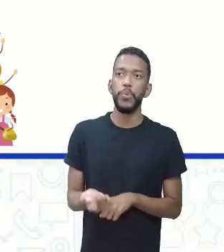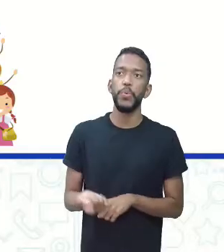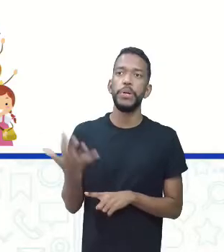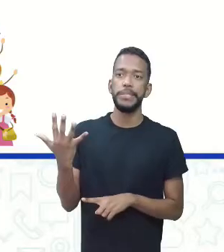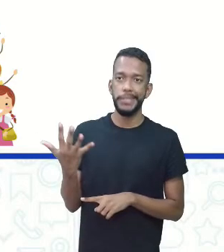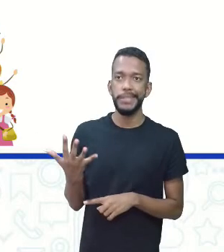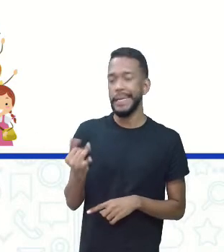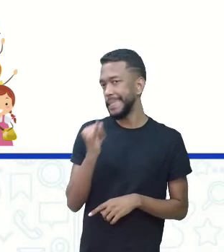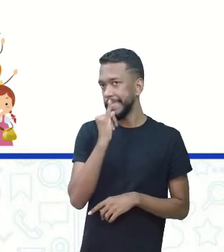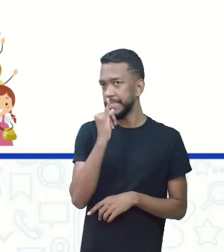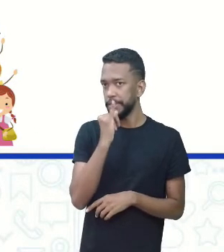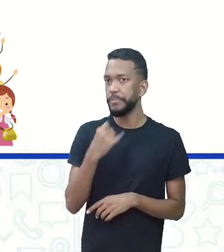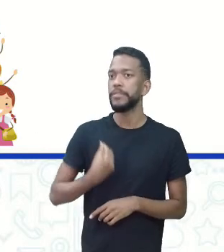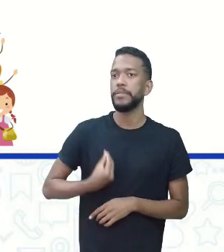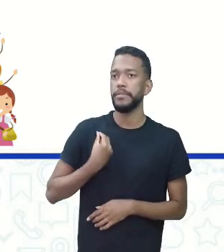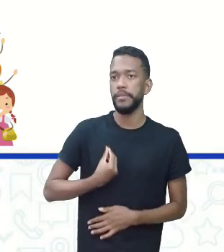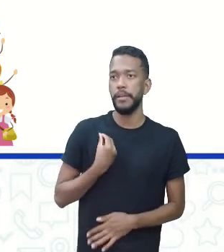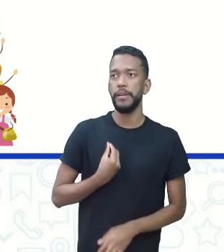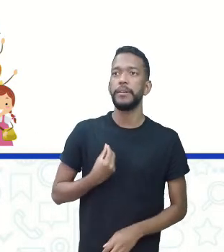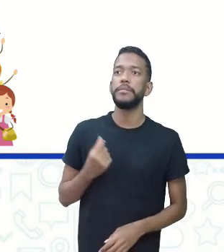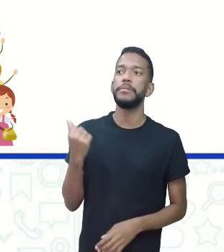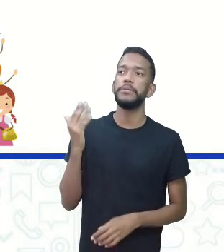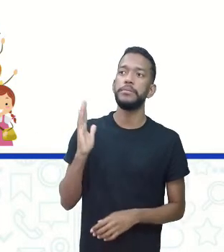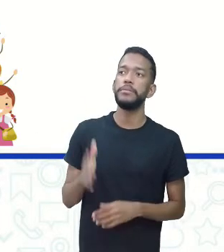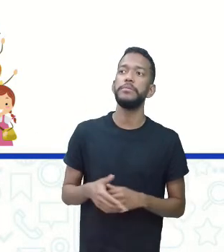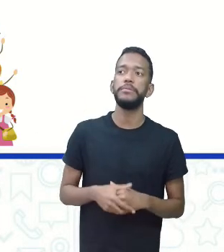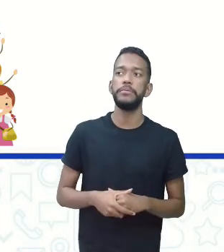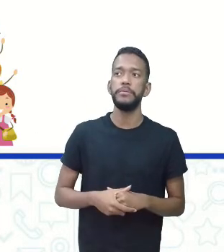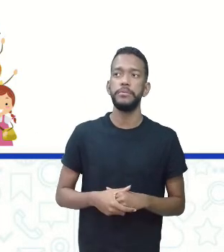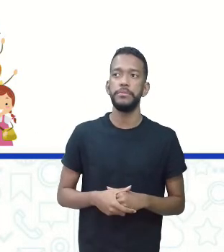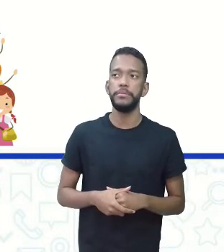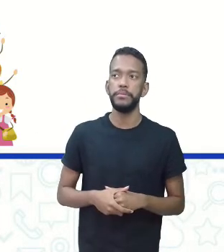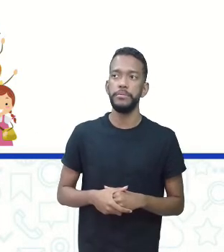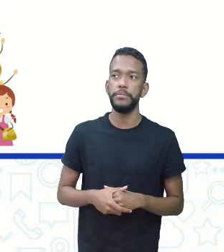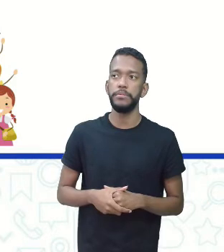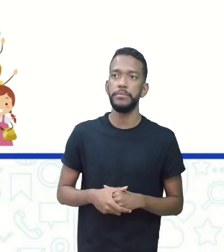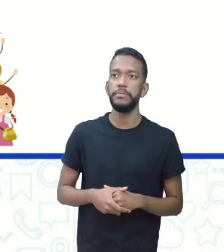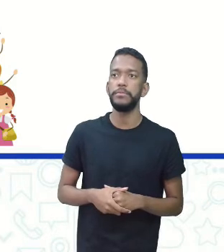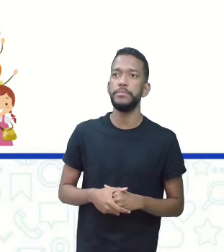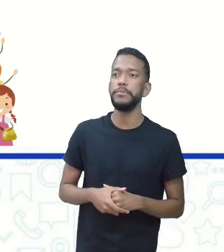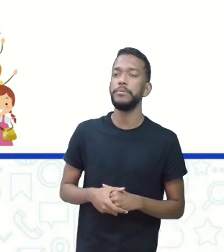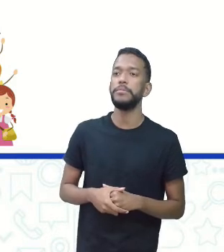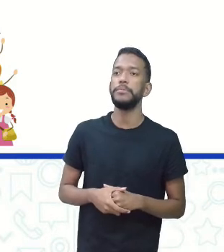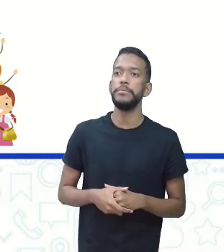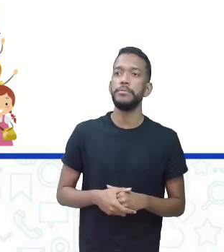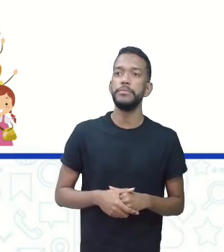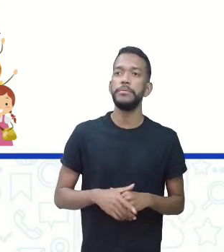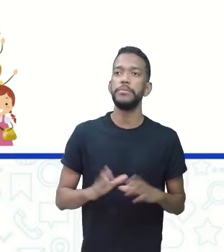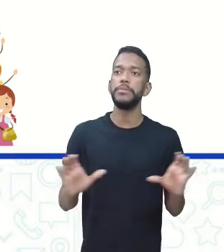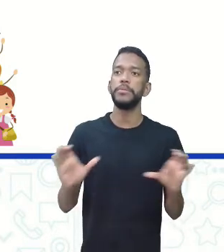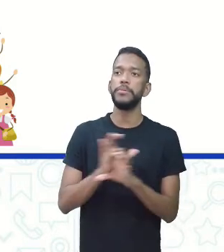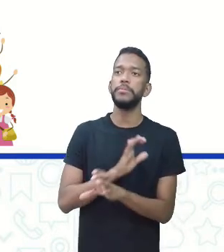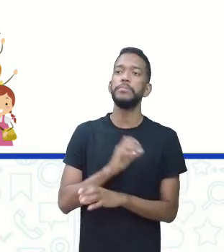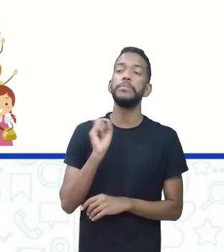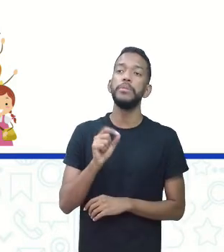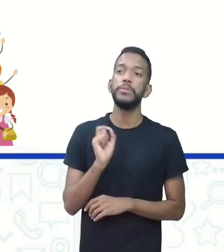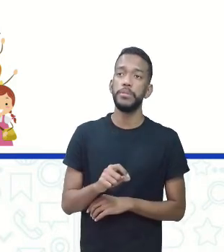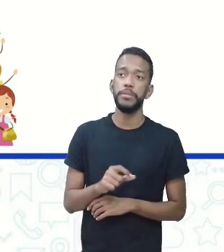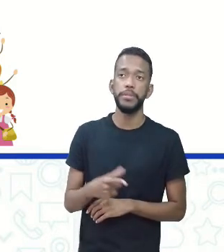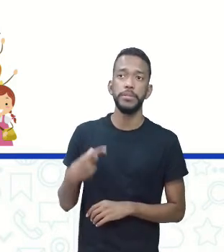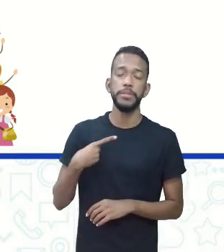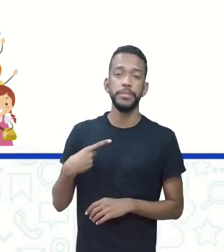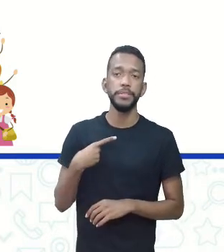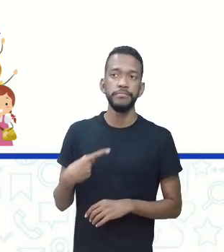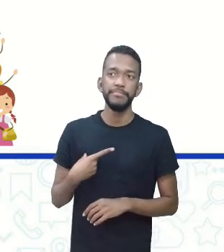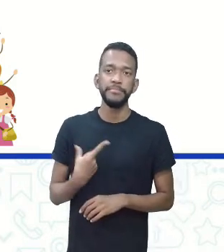aqui do carrinho, ó, a gente tinha um exemplo em que um determinado trajeto completo era de 200 quilômetros